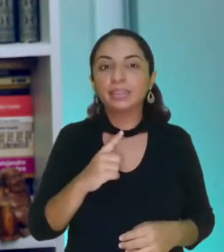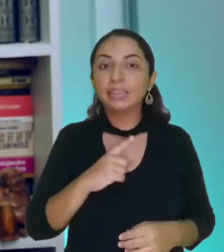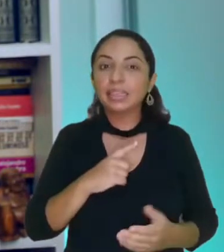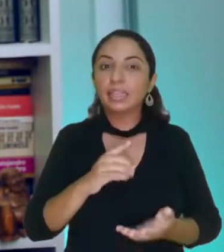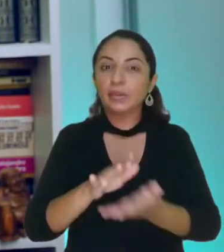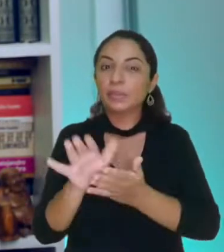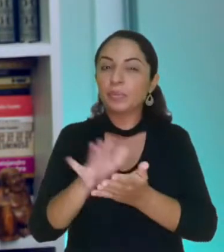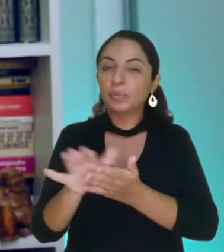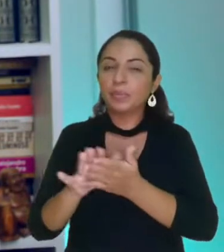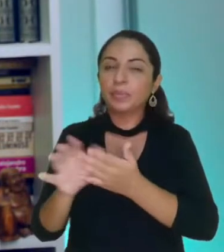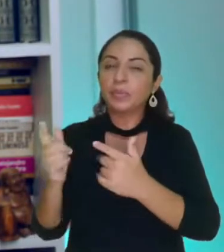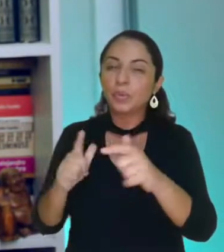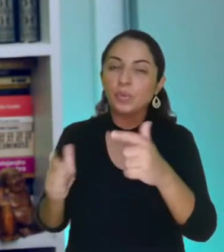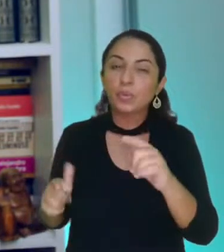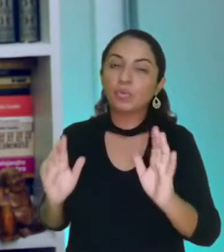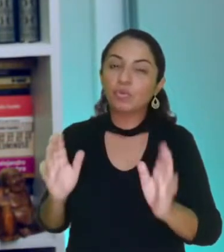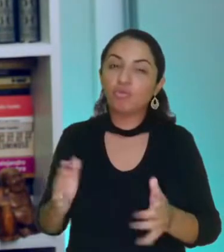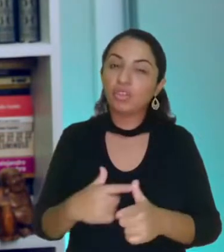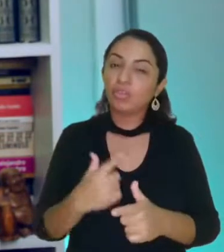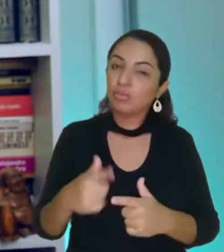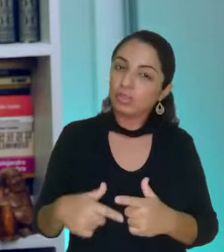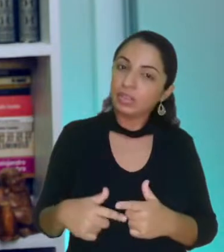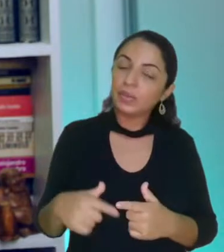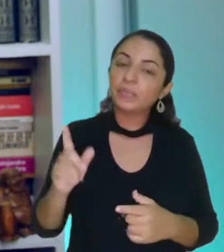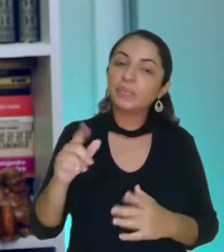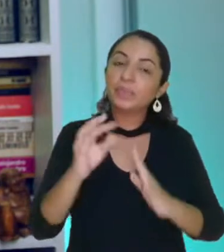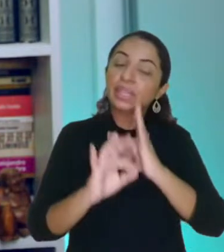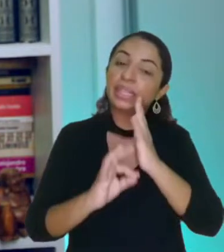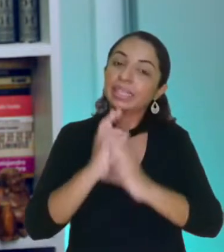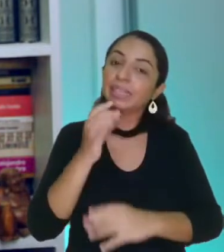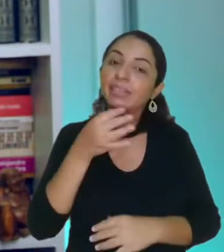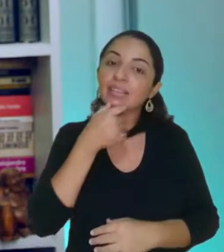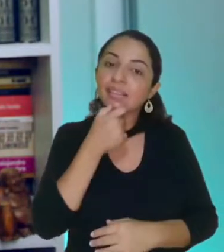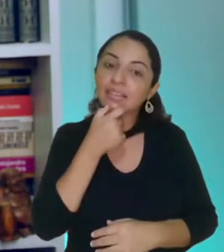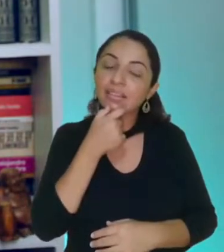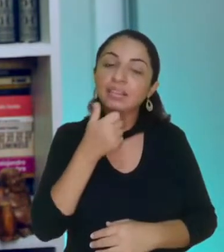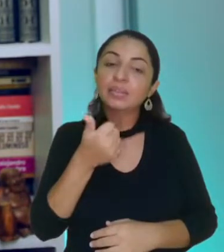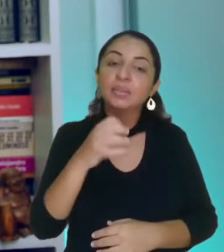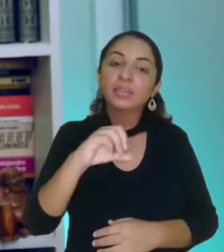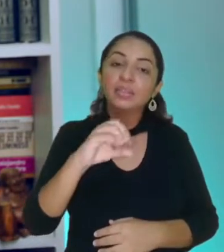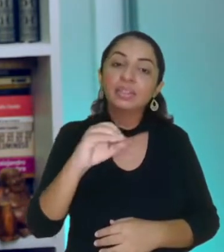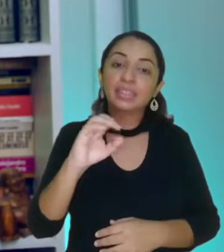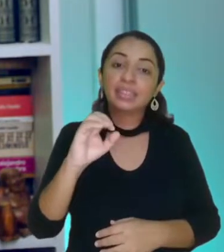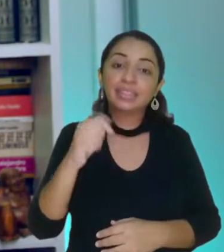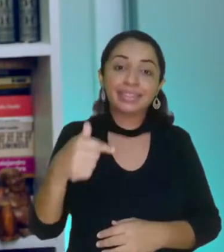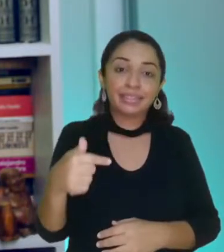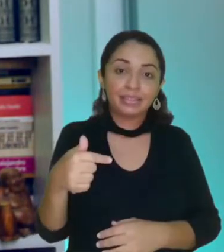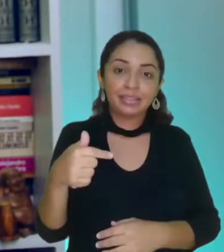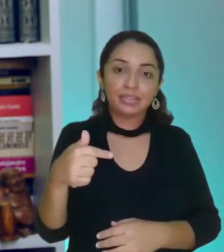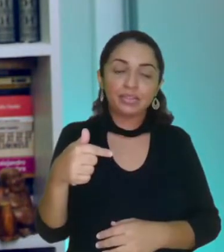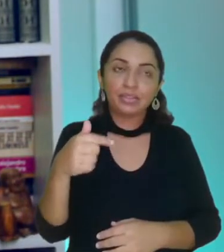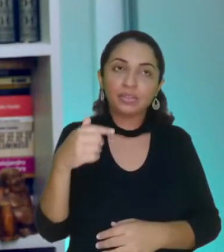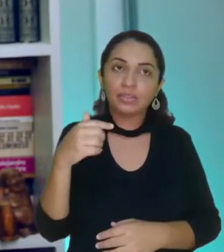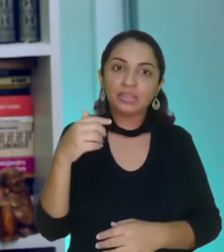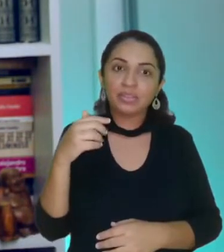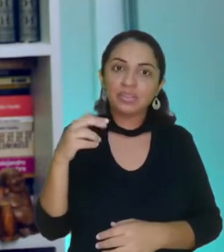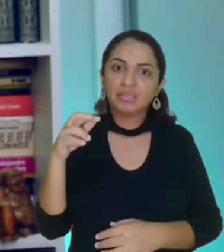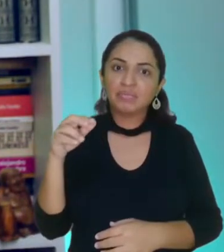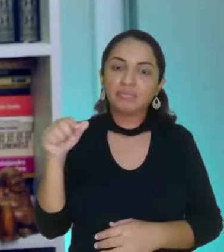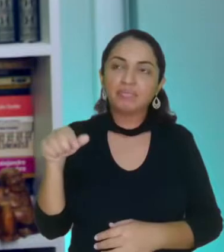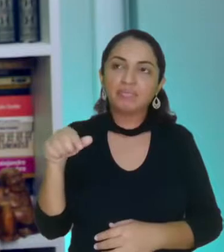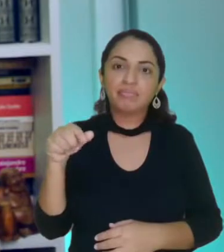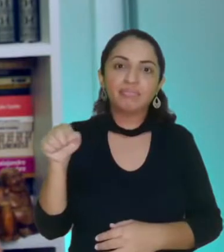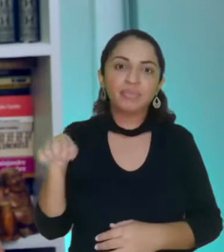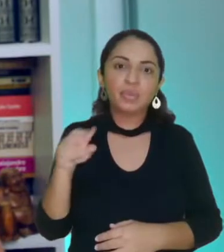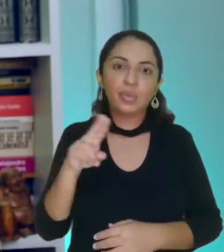tem novas edições aí, eu acredito que sim. Escritora inglesa de 1907. Não sei nem se a pronúncia do nome dela é